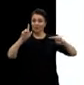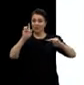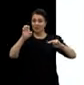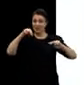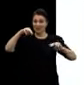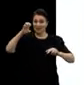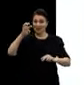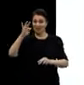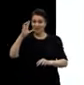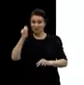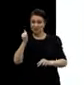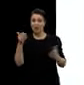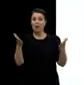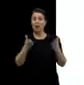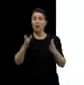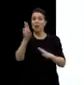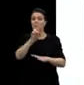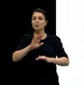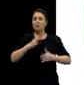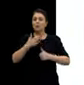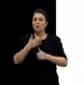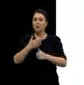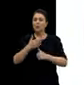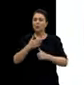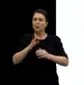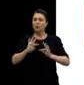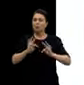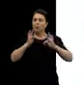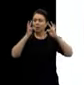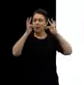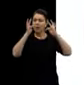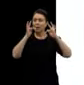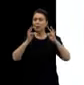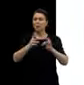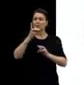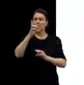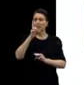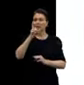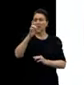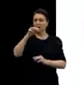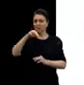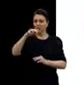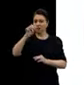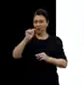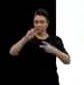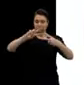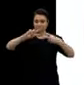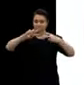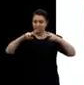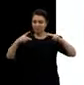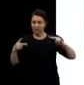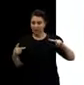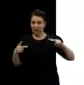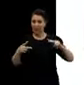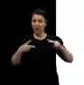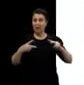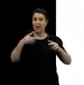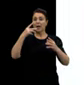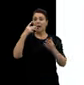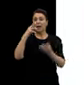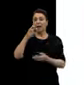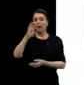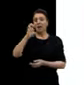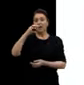sobre tecnologia do DNA recombinante. Então, esse assunto, ele